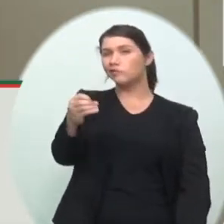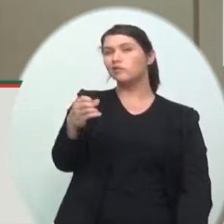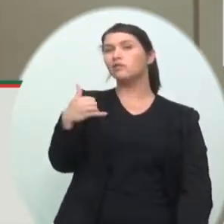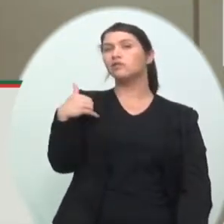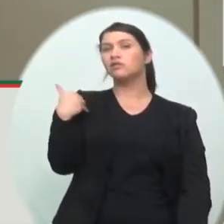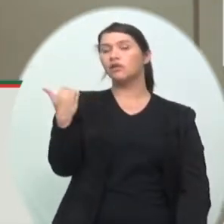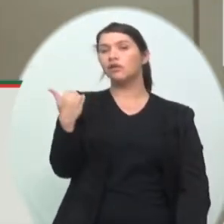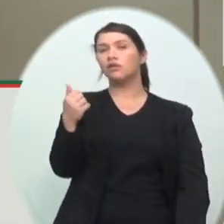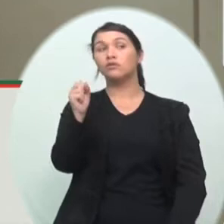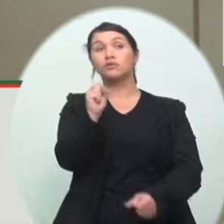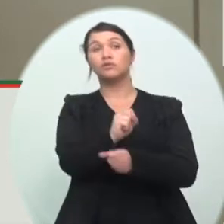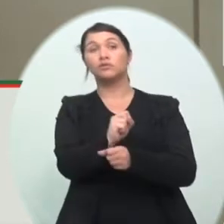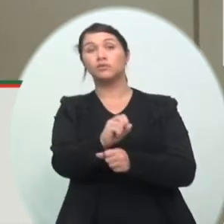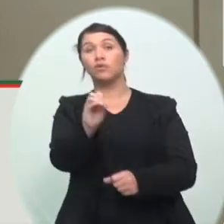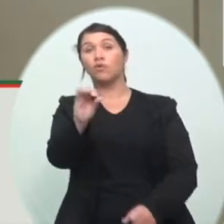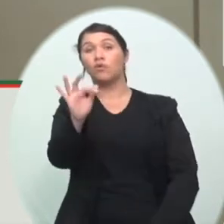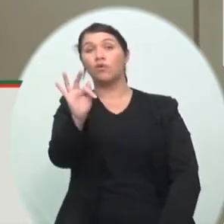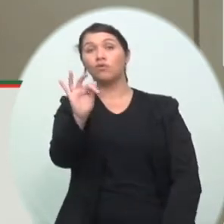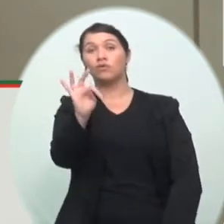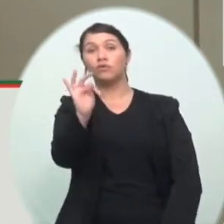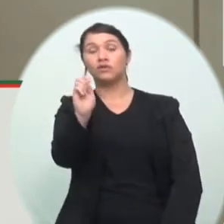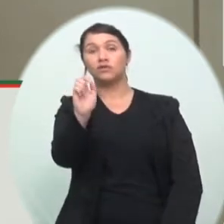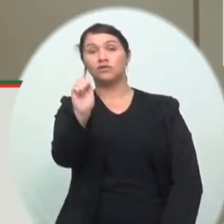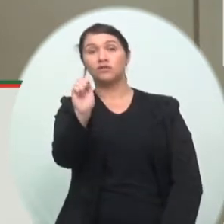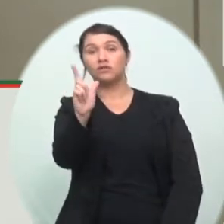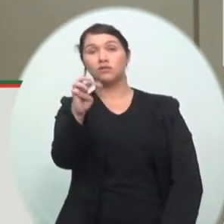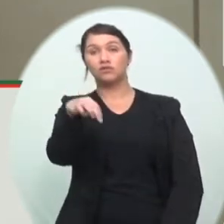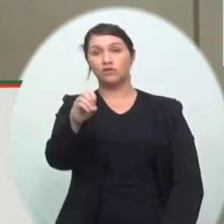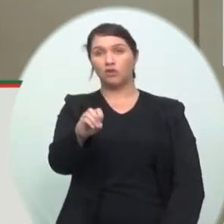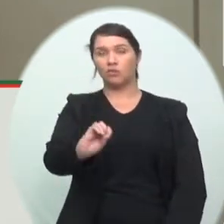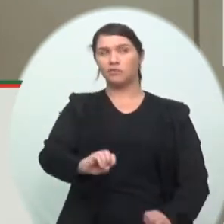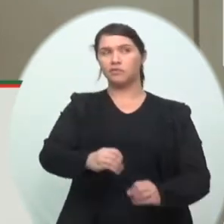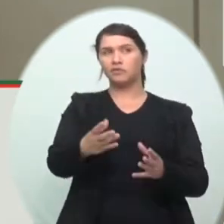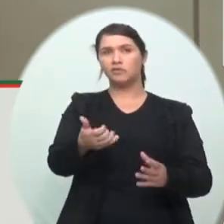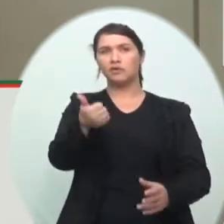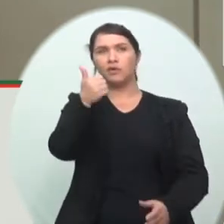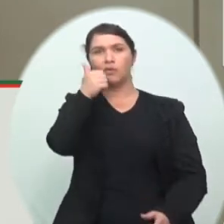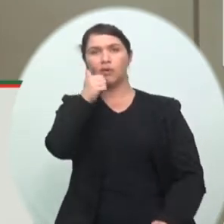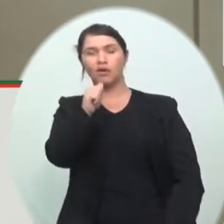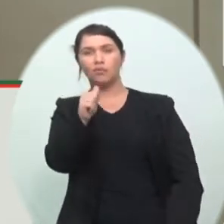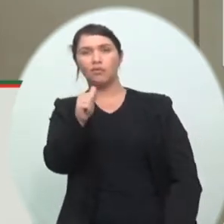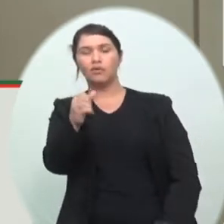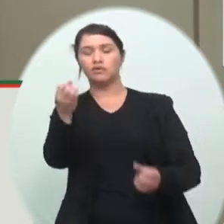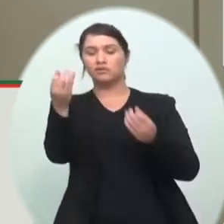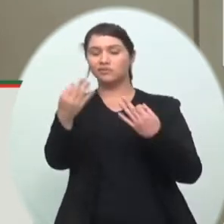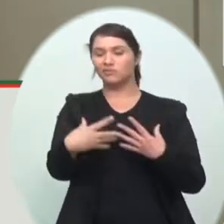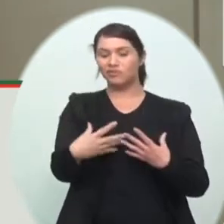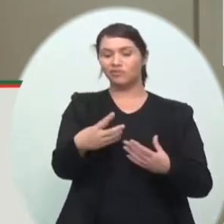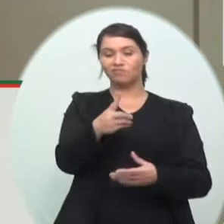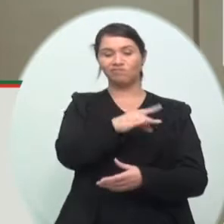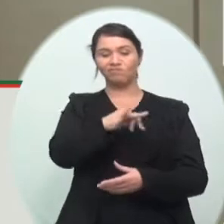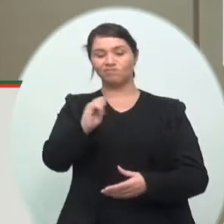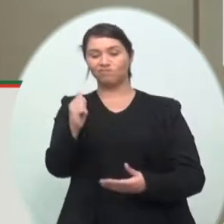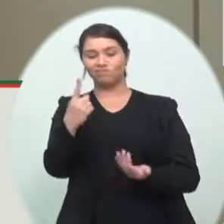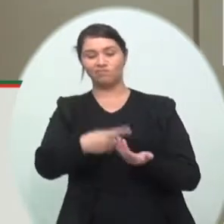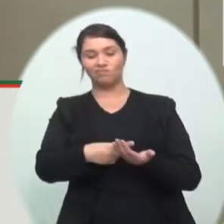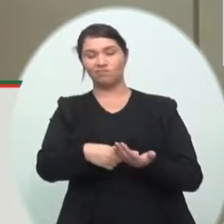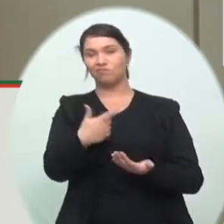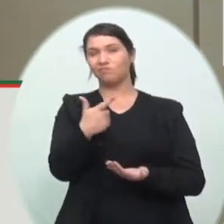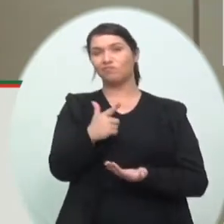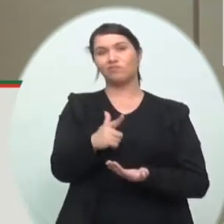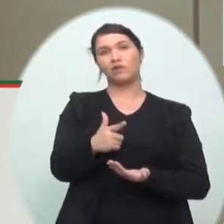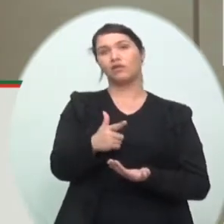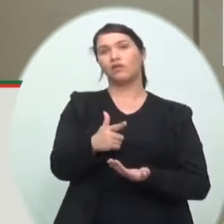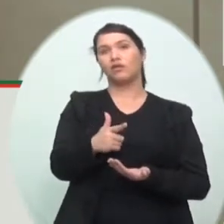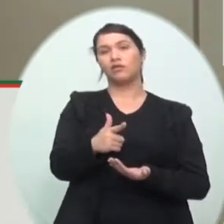ainda a moça da ouvidoria disse: não temos ainda uma data a ser marcada a consulta